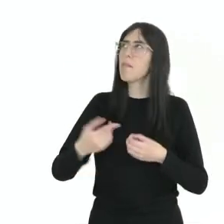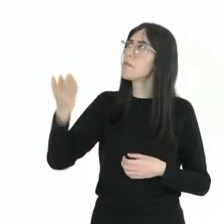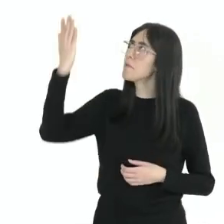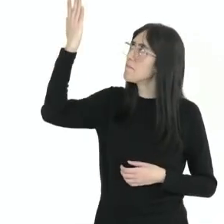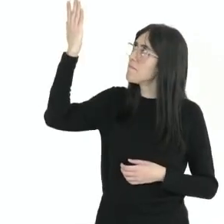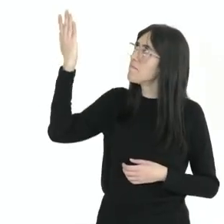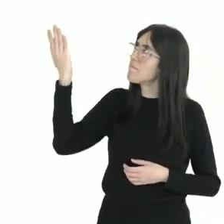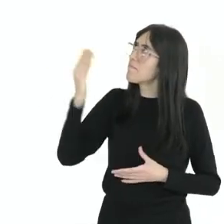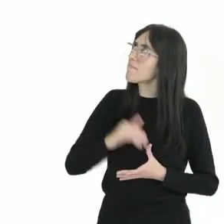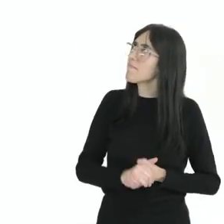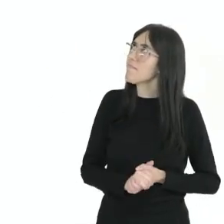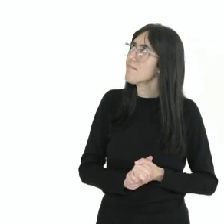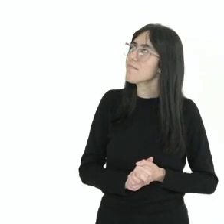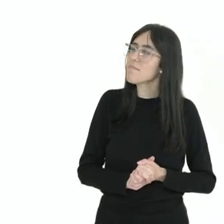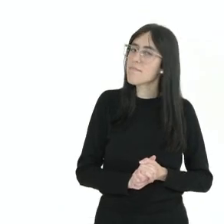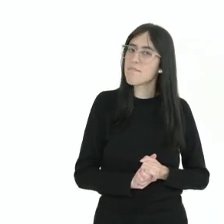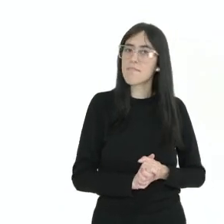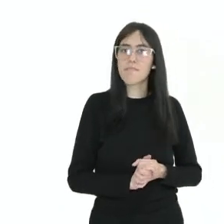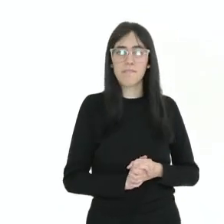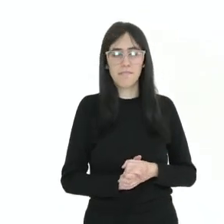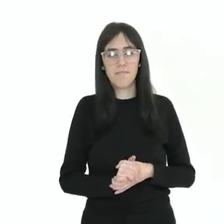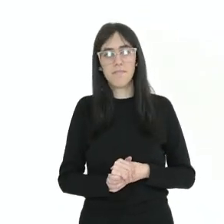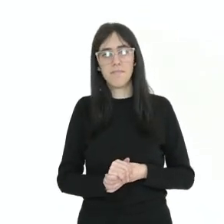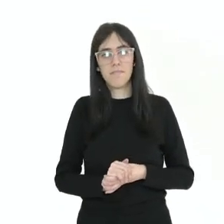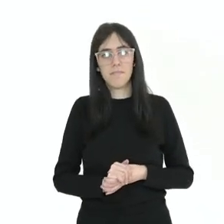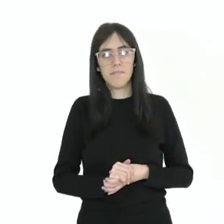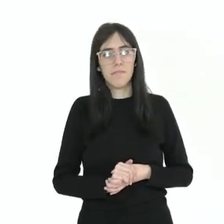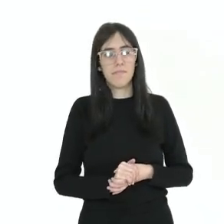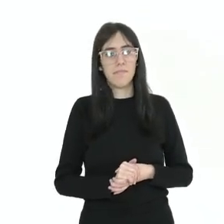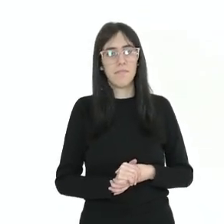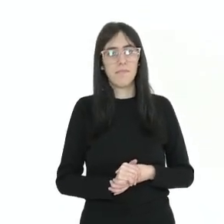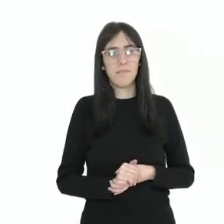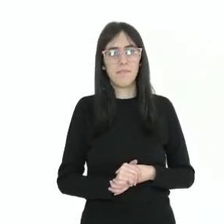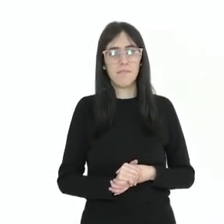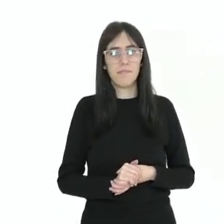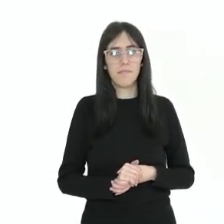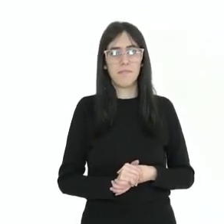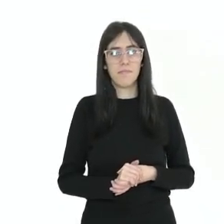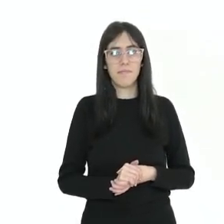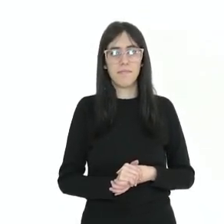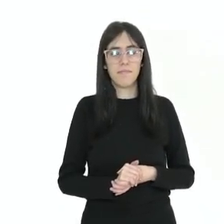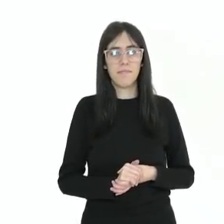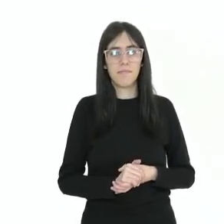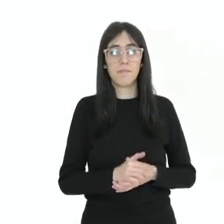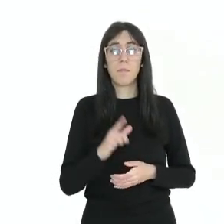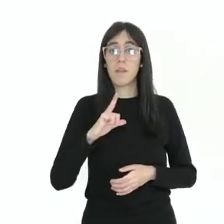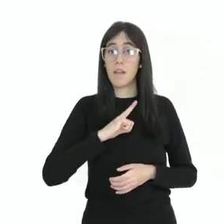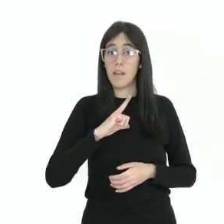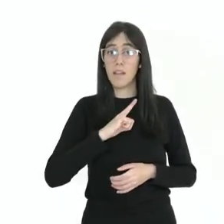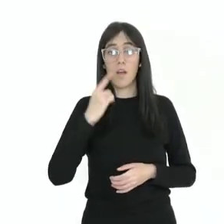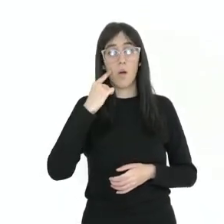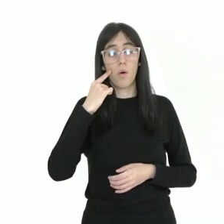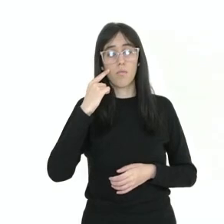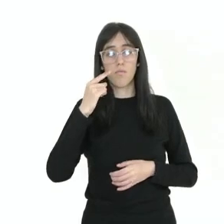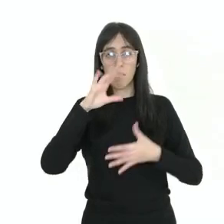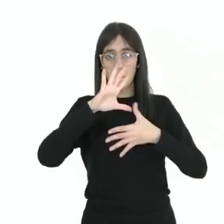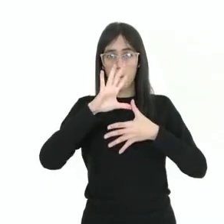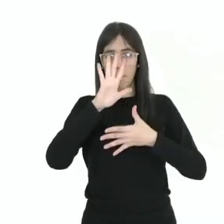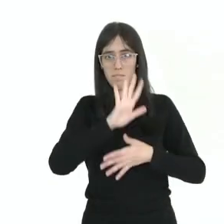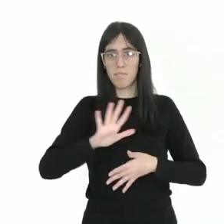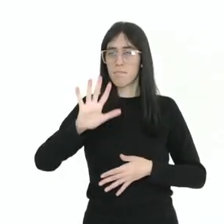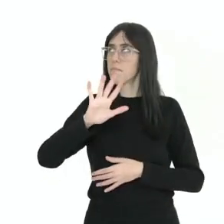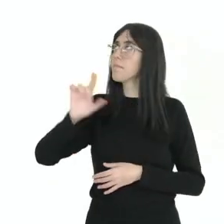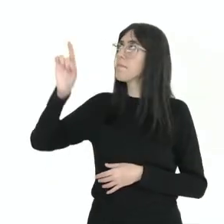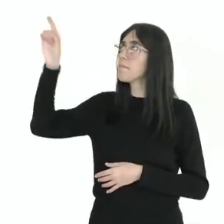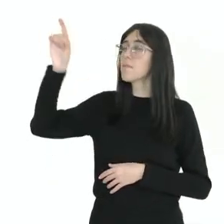Ibiporã, Nova Esperança, Rolândia, Paranavaí. E nós temos aqui no mapa, então, a disposição dos